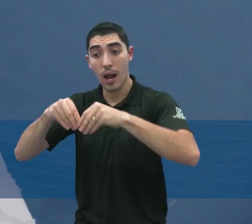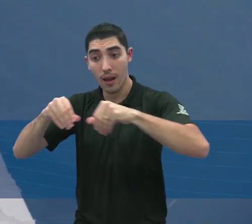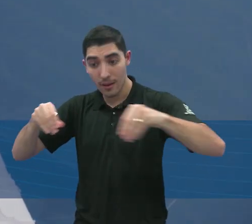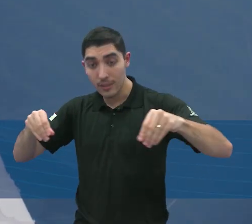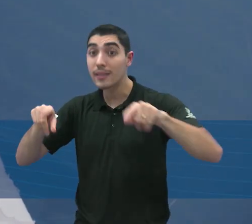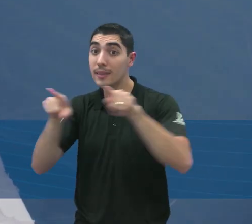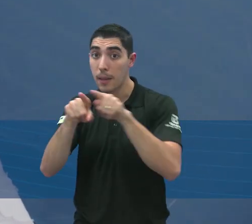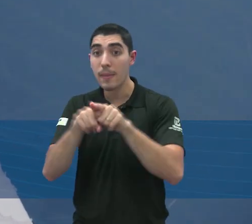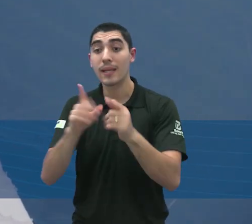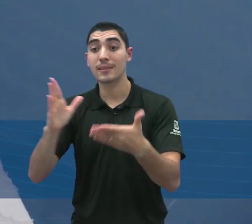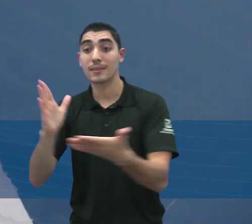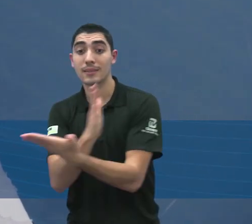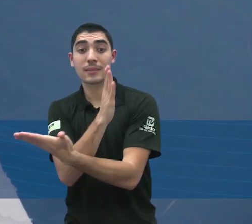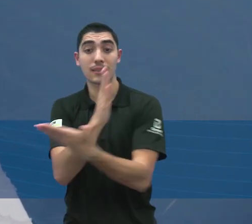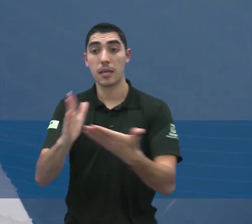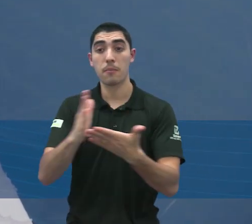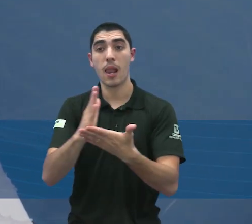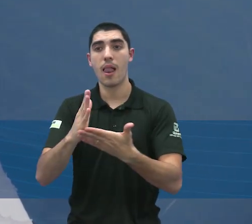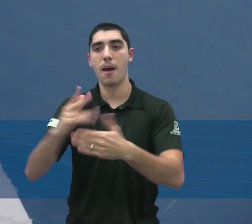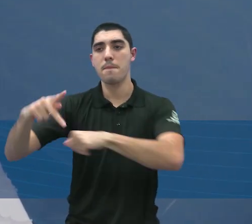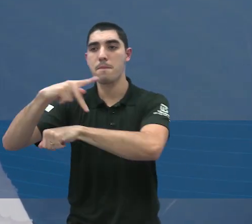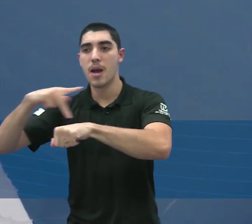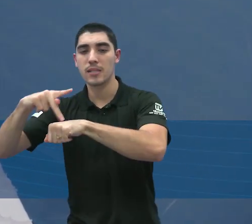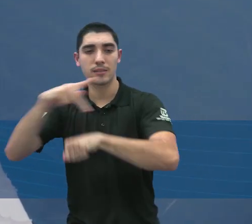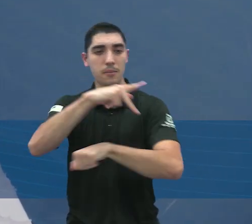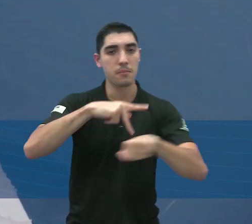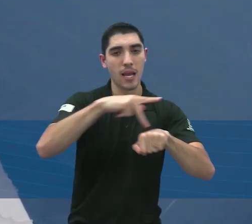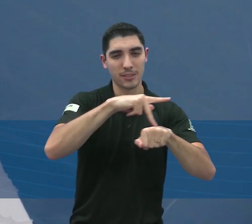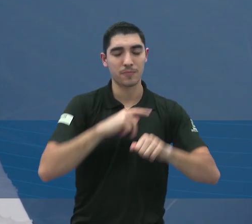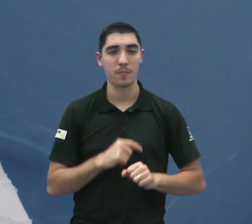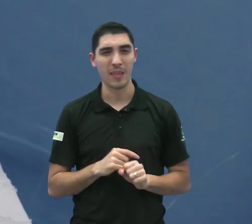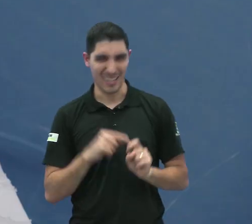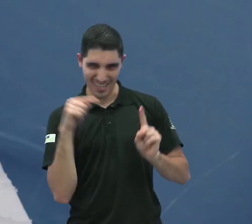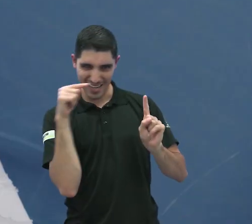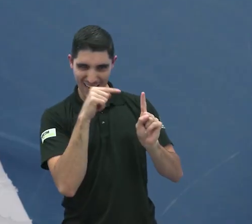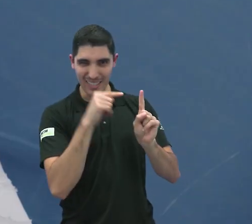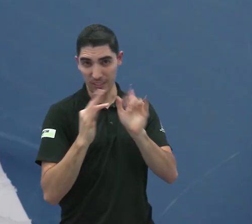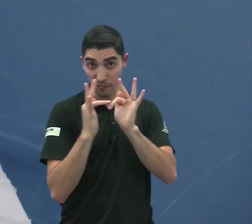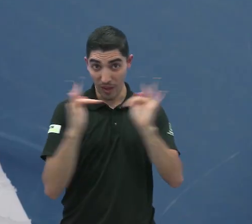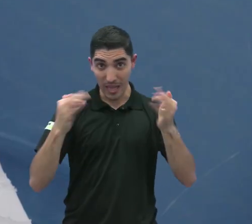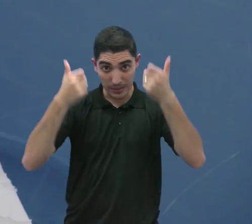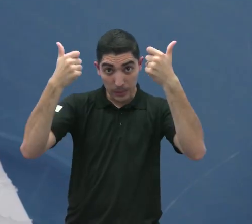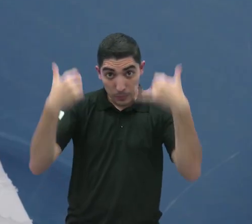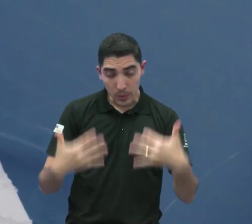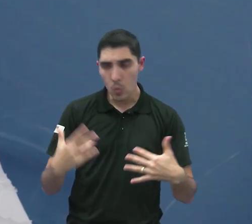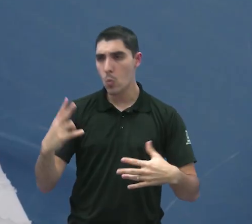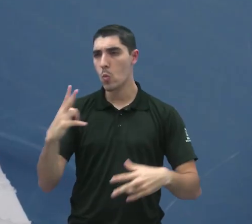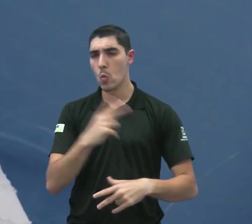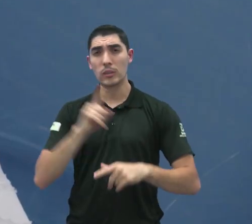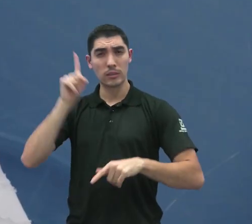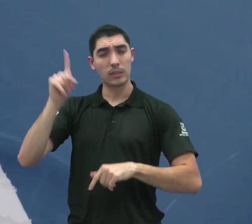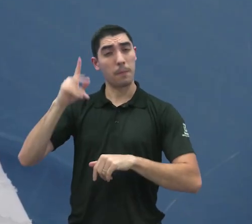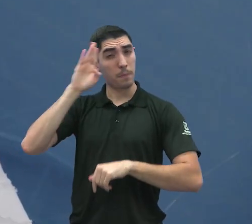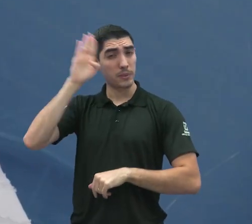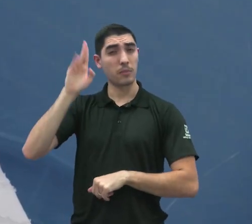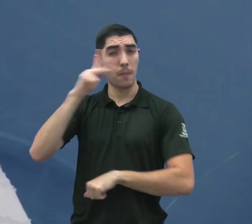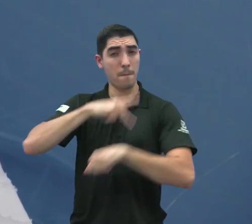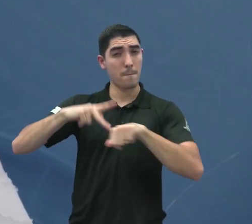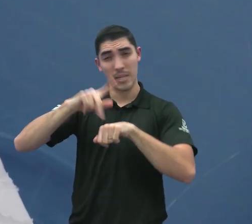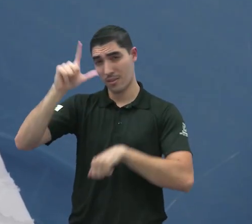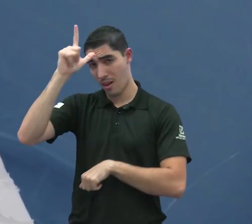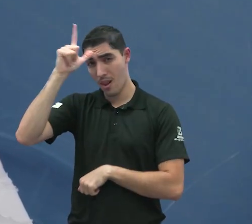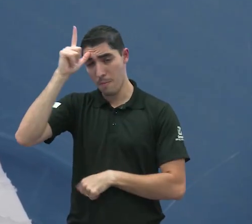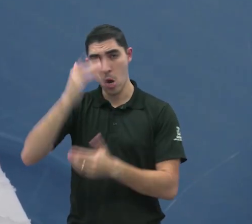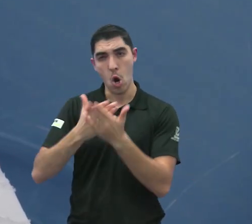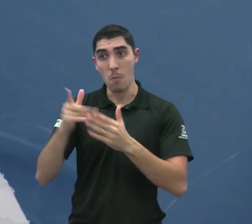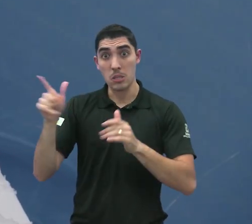Estados, né? A fala de Hatzel foi muito assim repercutida no momento de unificação do Estado alemão, por exemplo, não é?